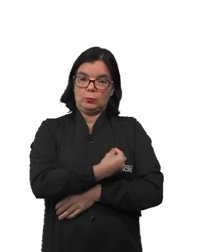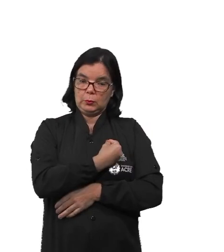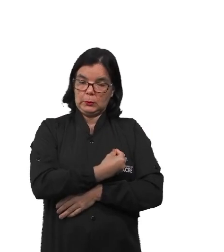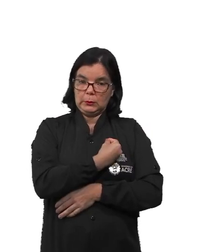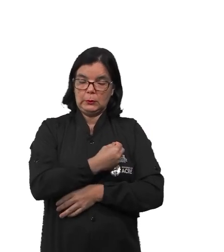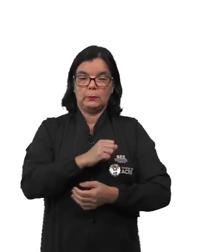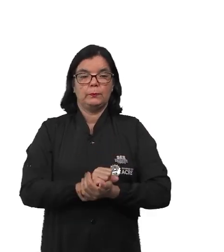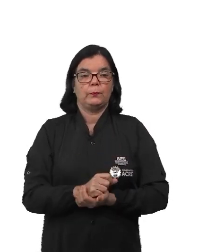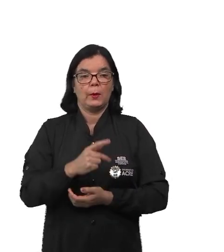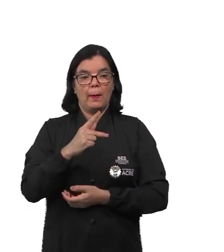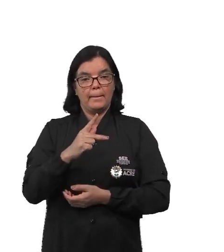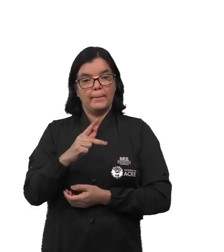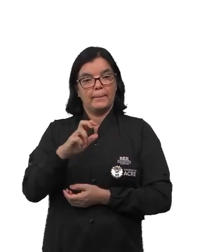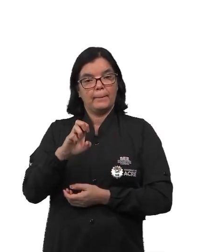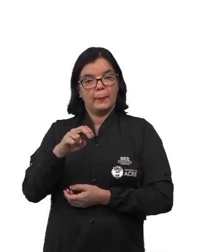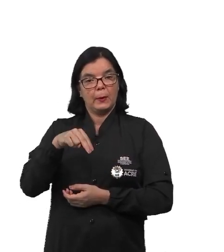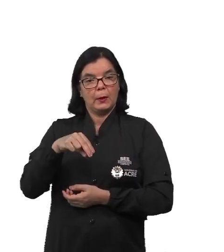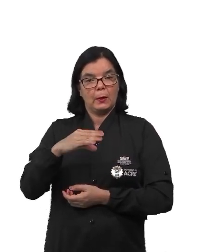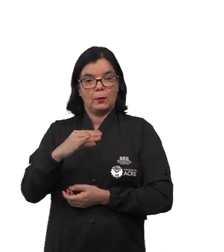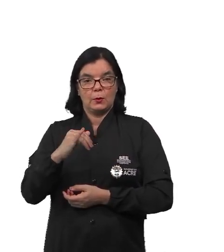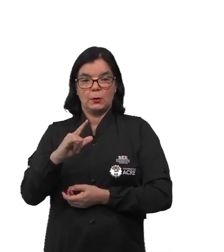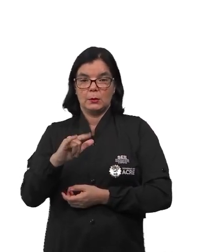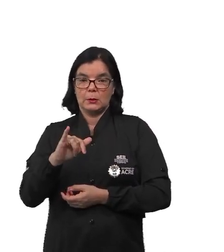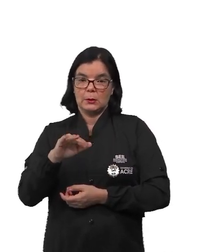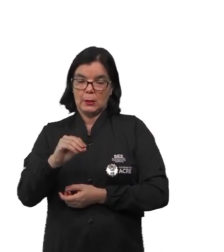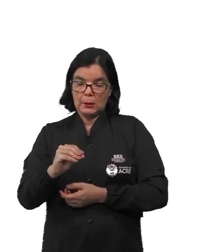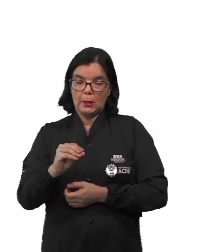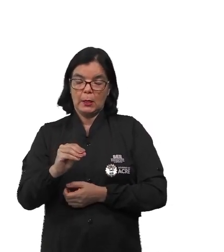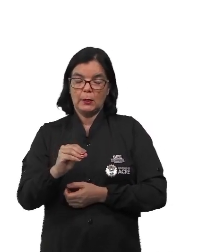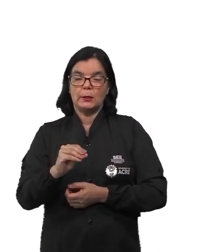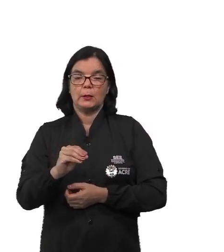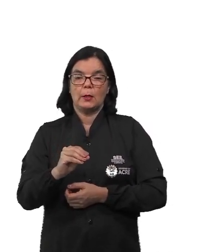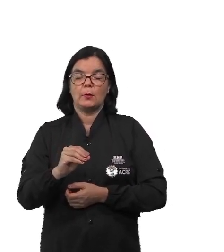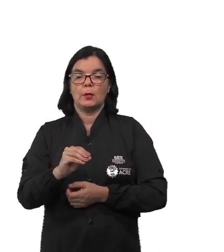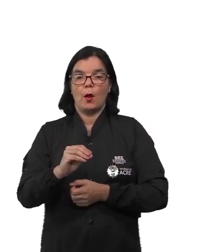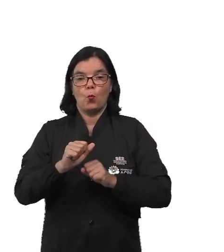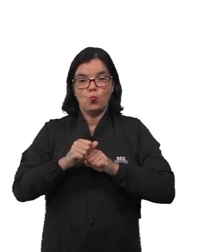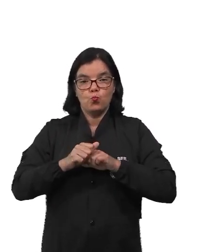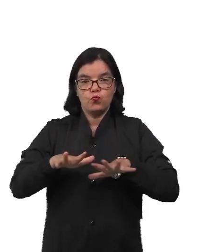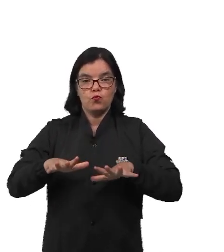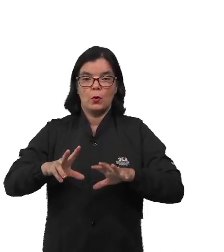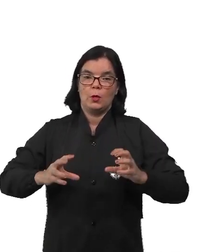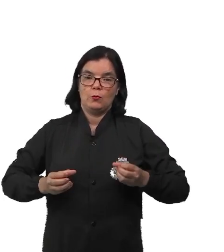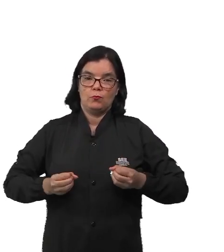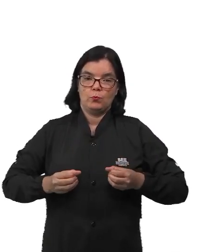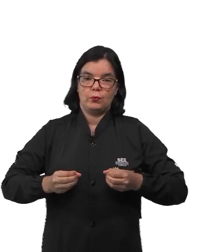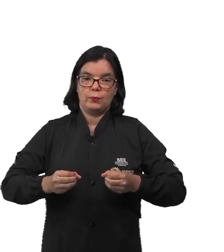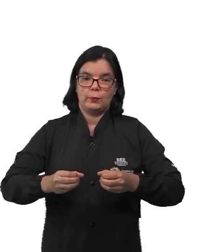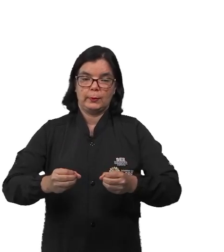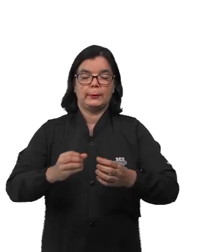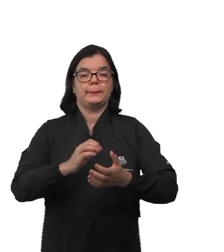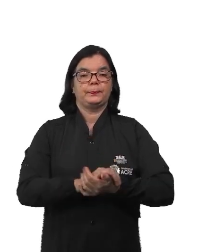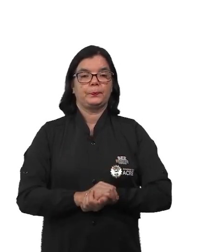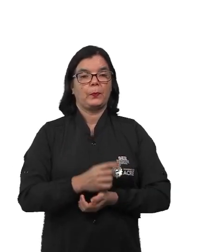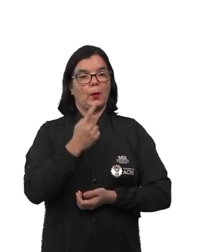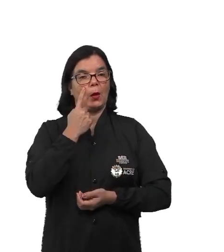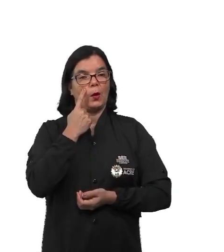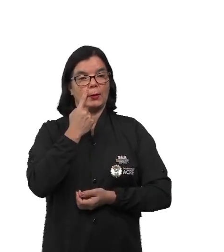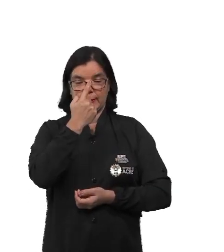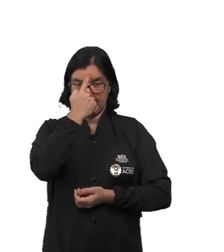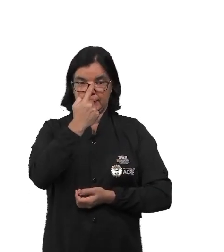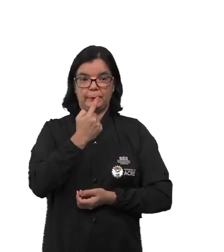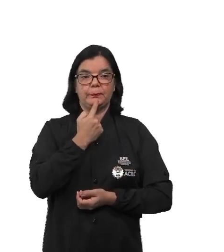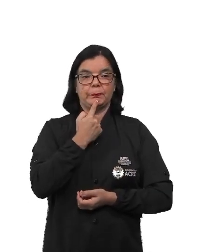vivo. A penicilina é o exemplo disso, que inibe a proliferação de bactérias. Olha aí as